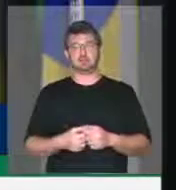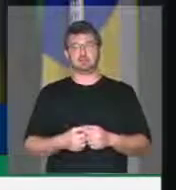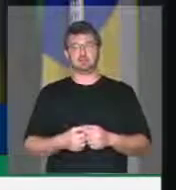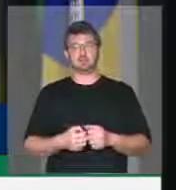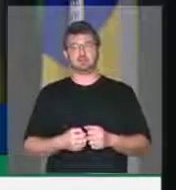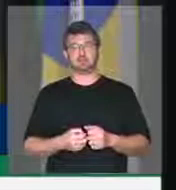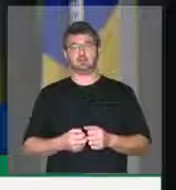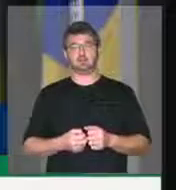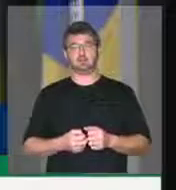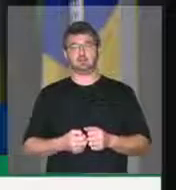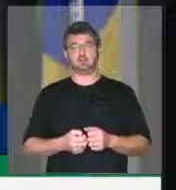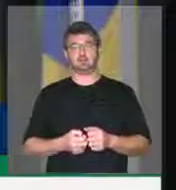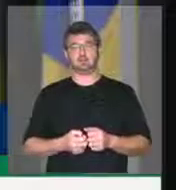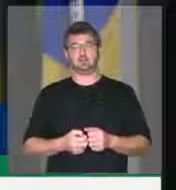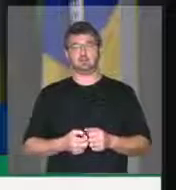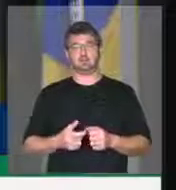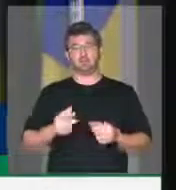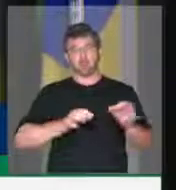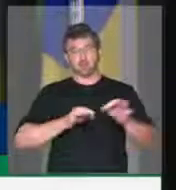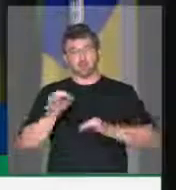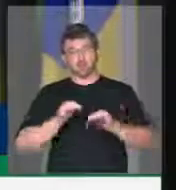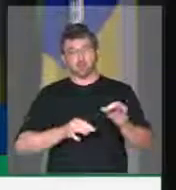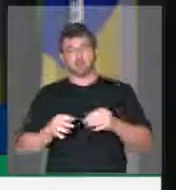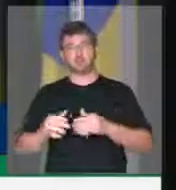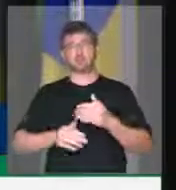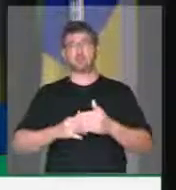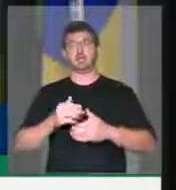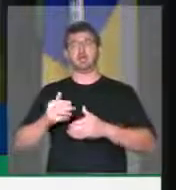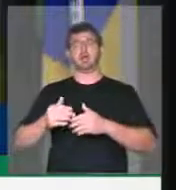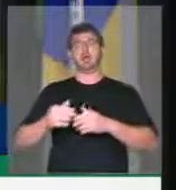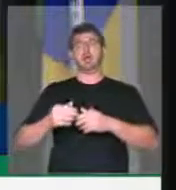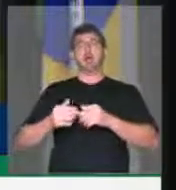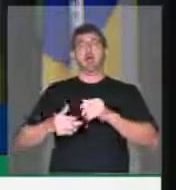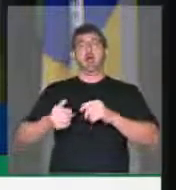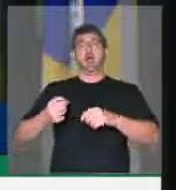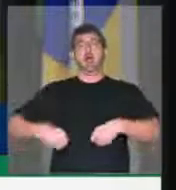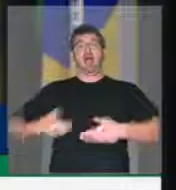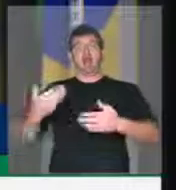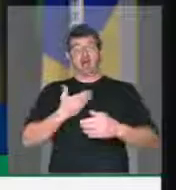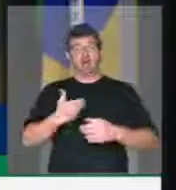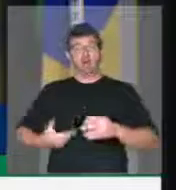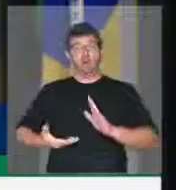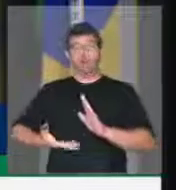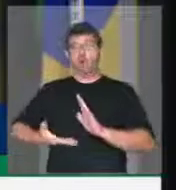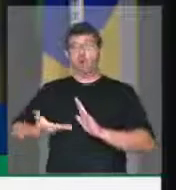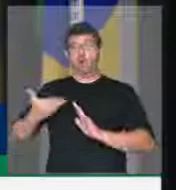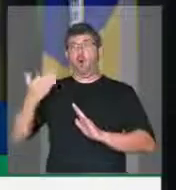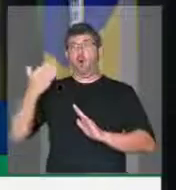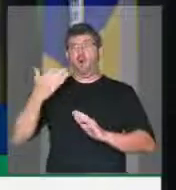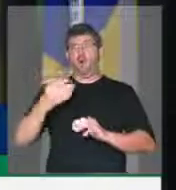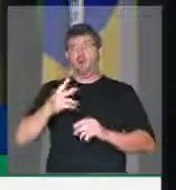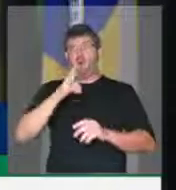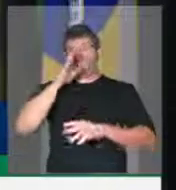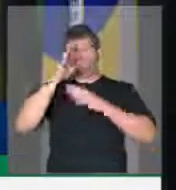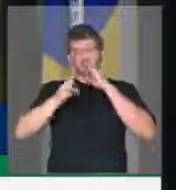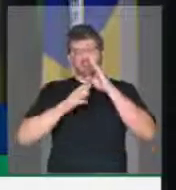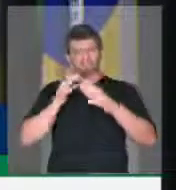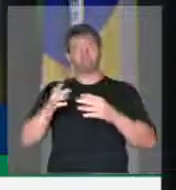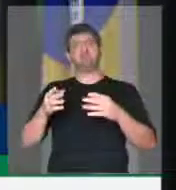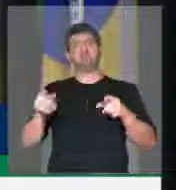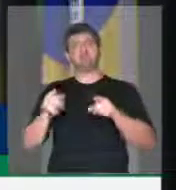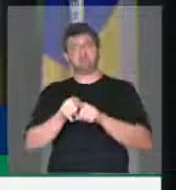insuficiente, para controlar o crescimento das despesas públicas que se expandem endogenamente